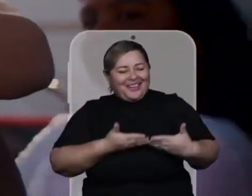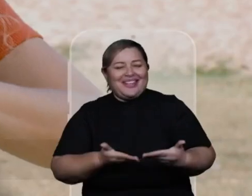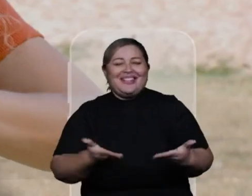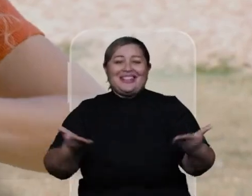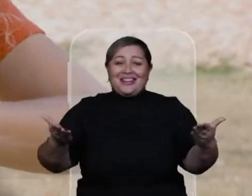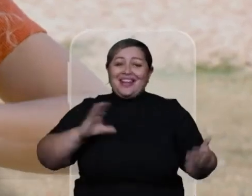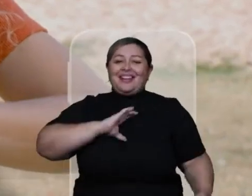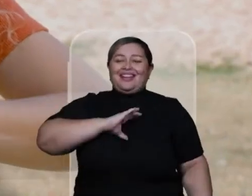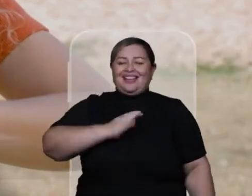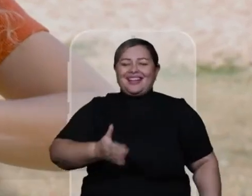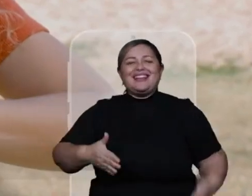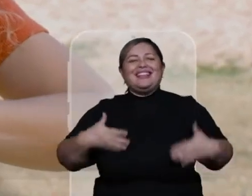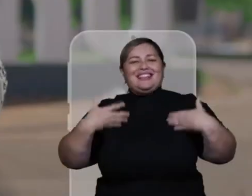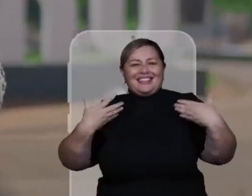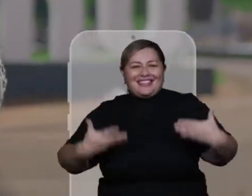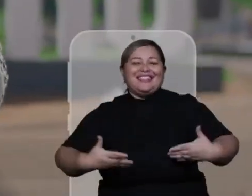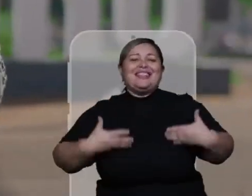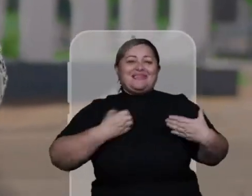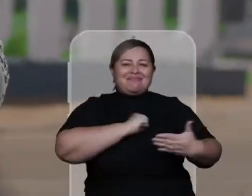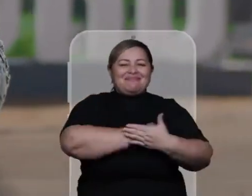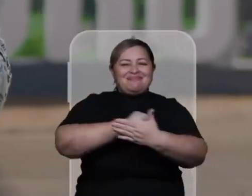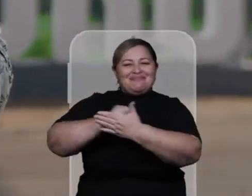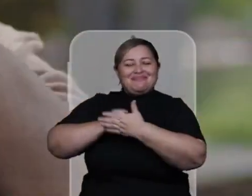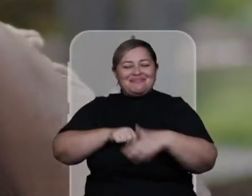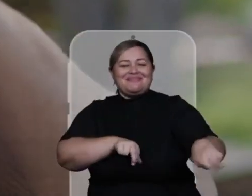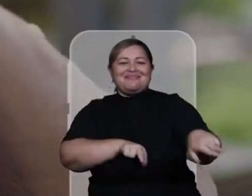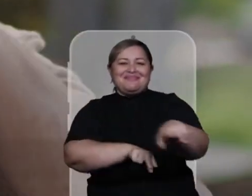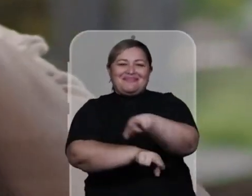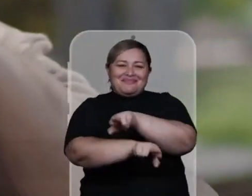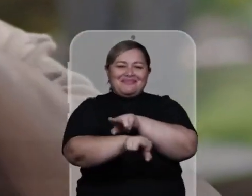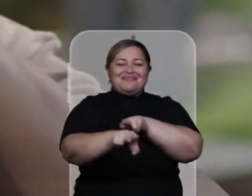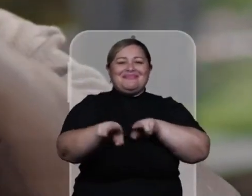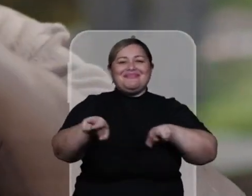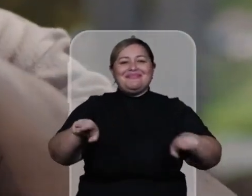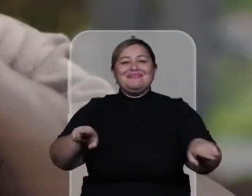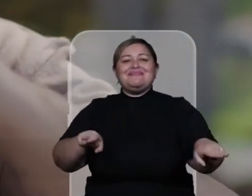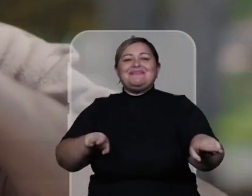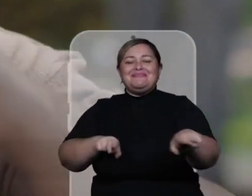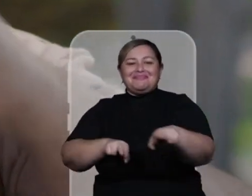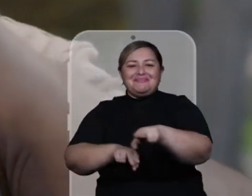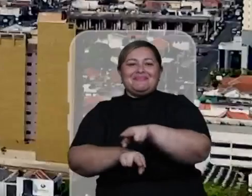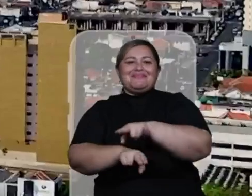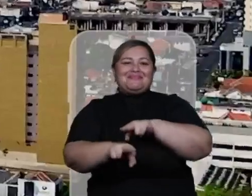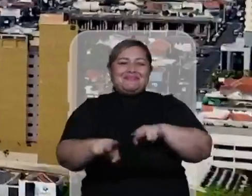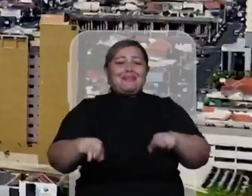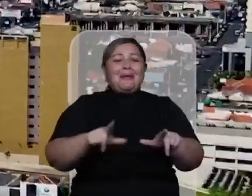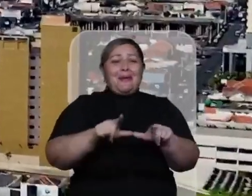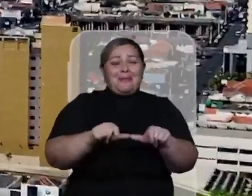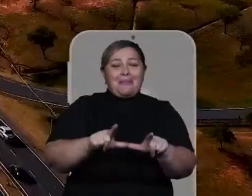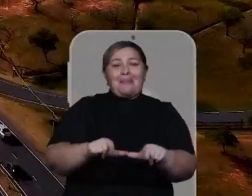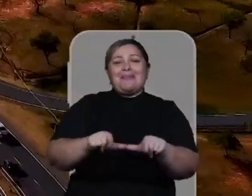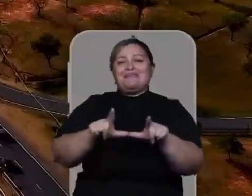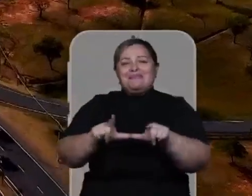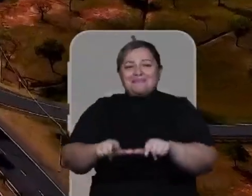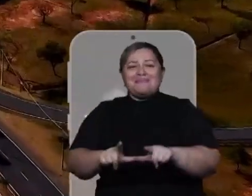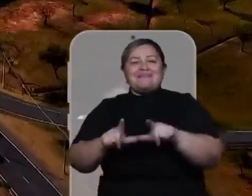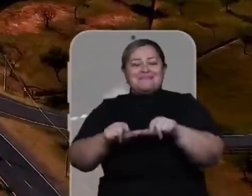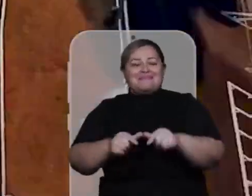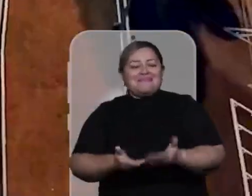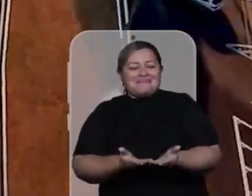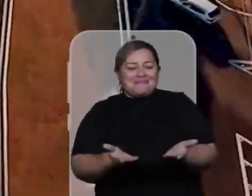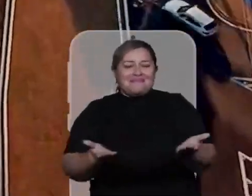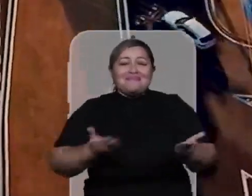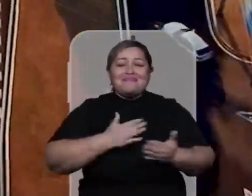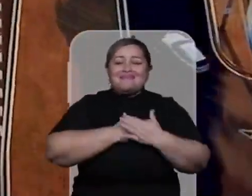coração. Coração valente, que bate no peito da gente. Bauru,